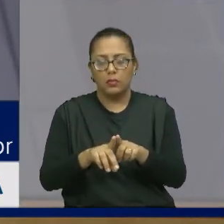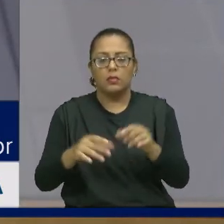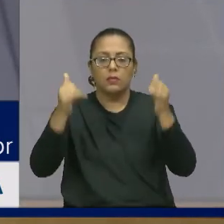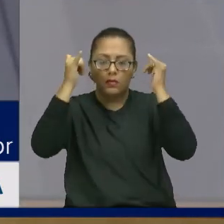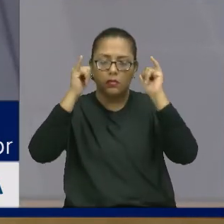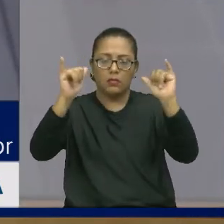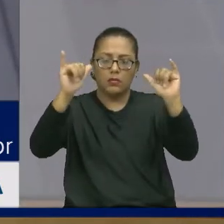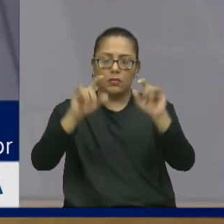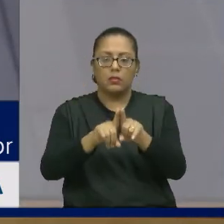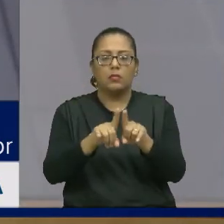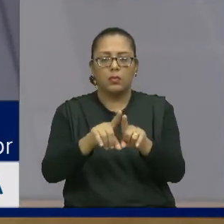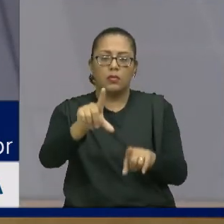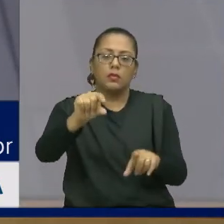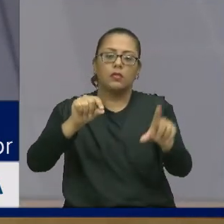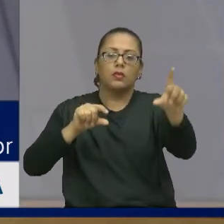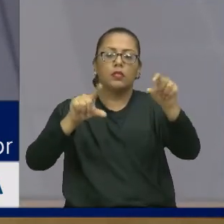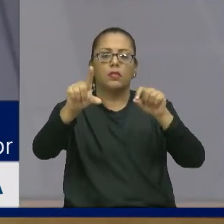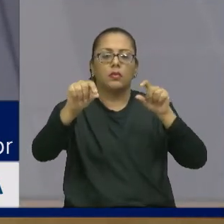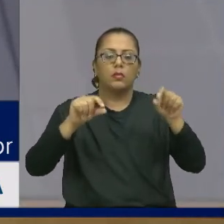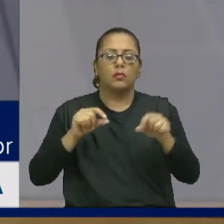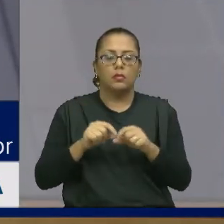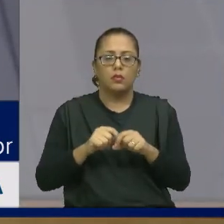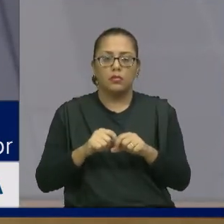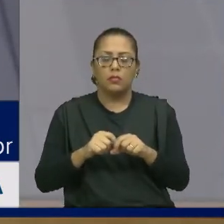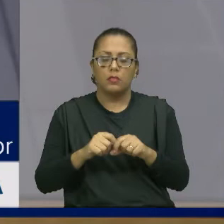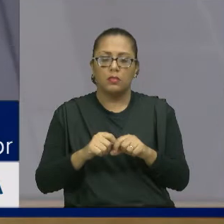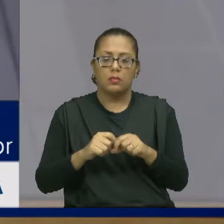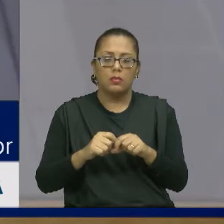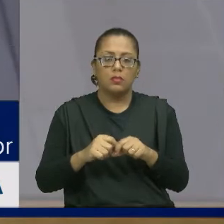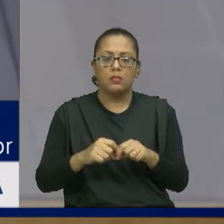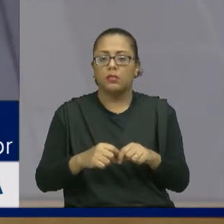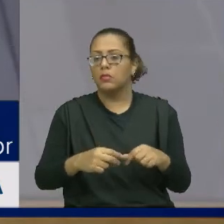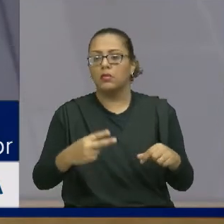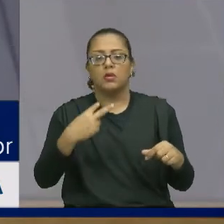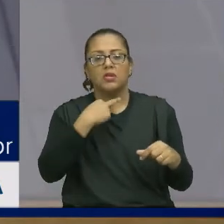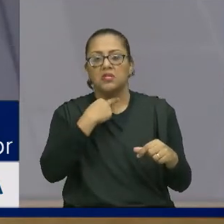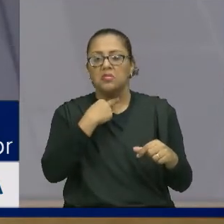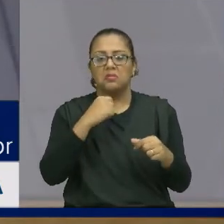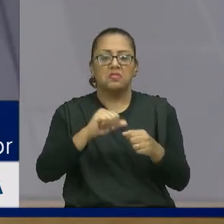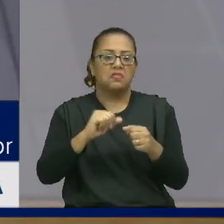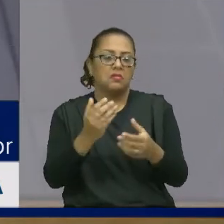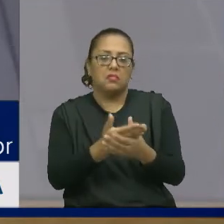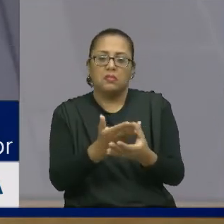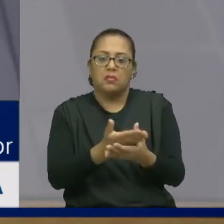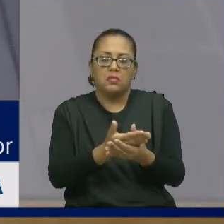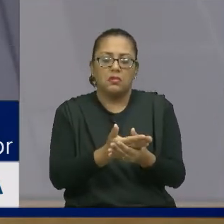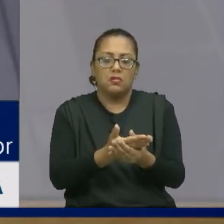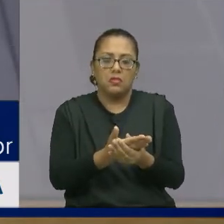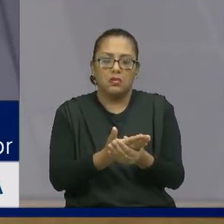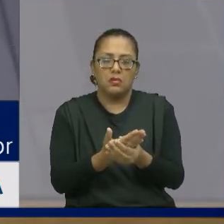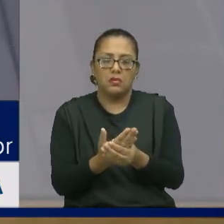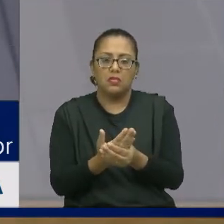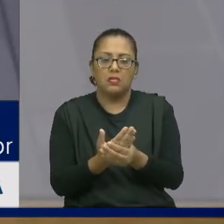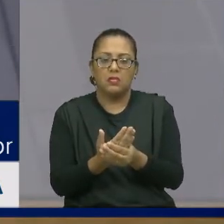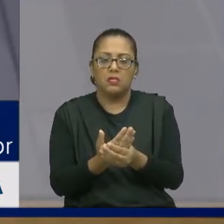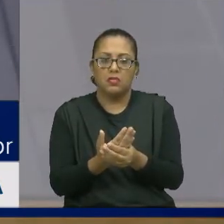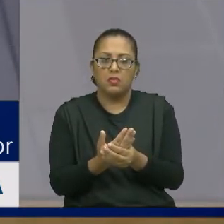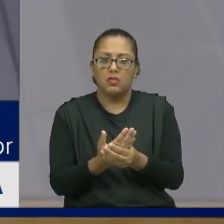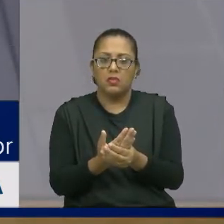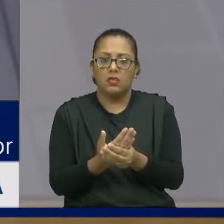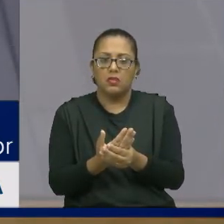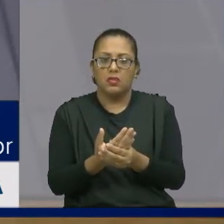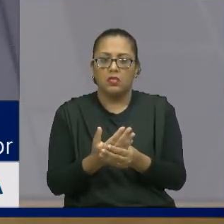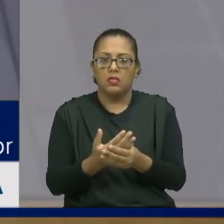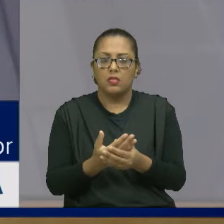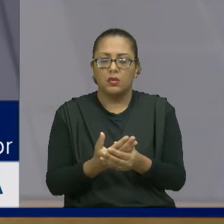fazendários designados são impedidos de atuar em processos, primeiro, de interesse de